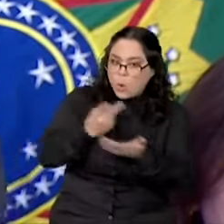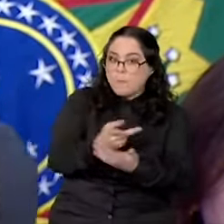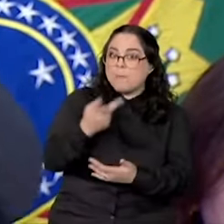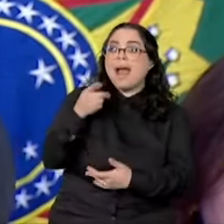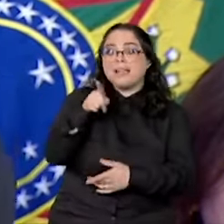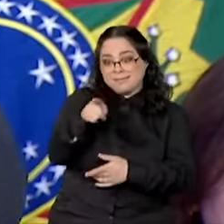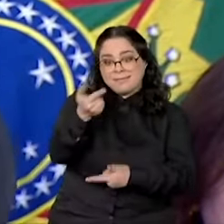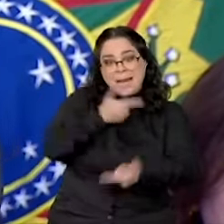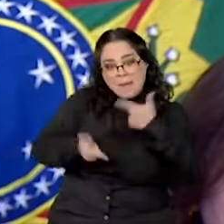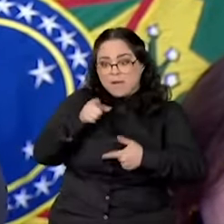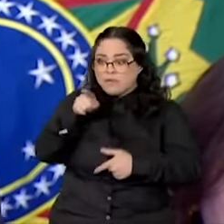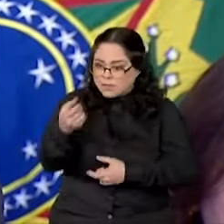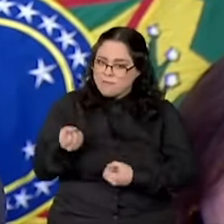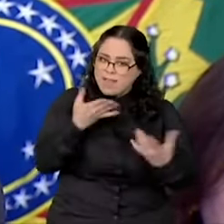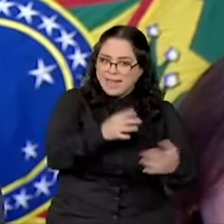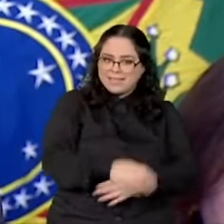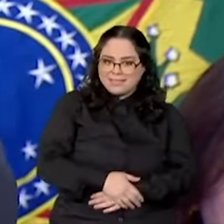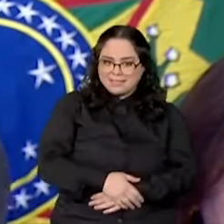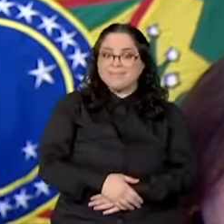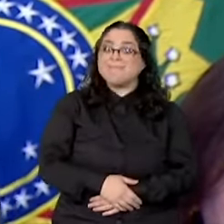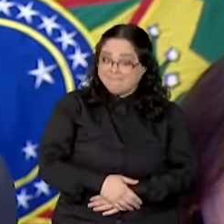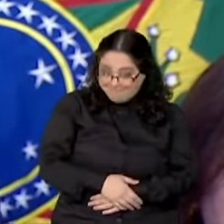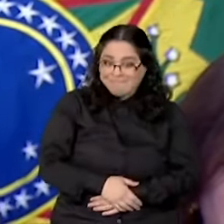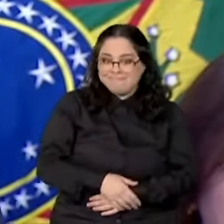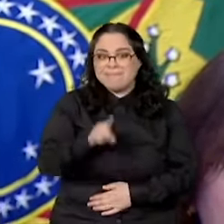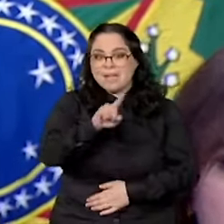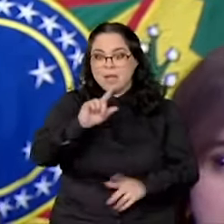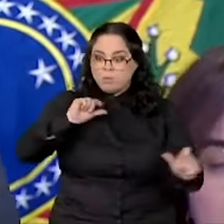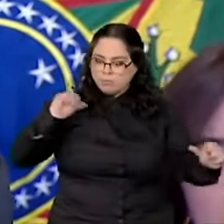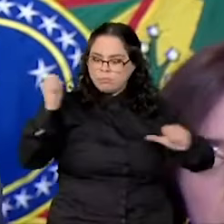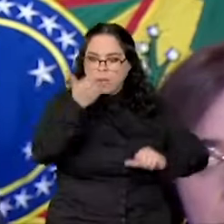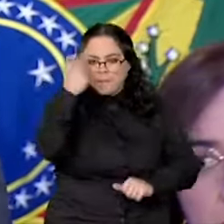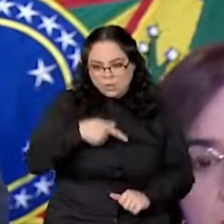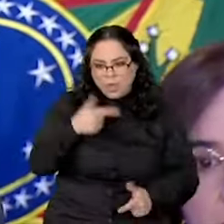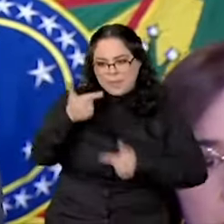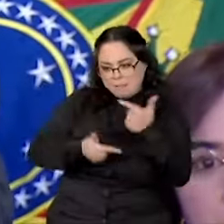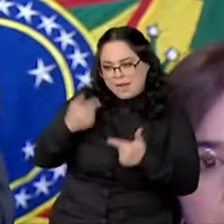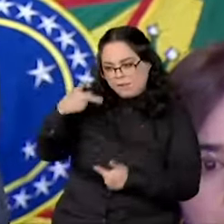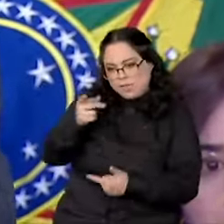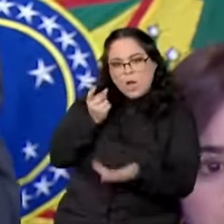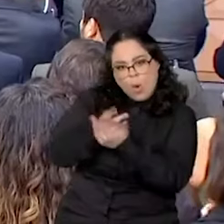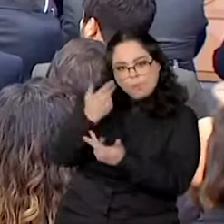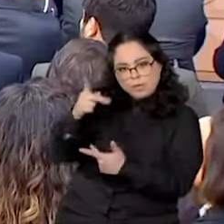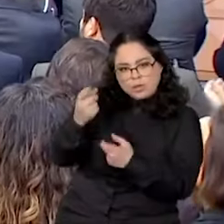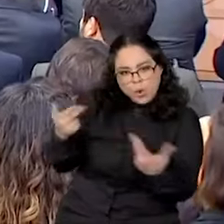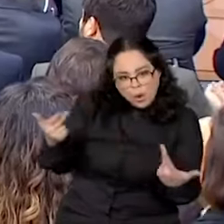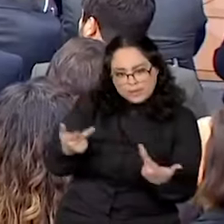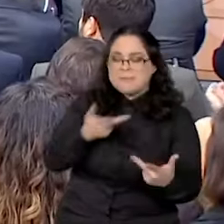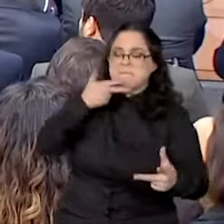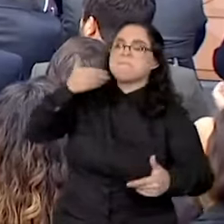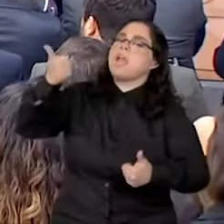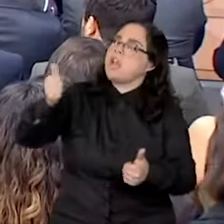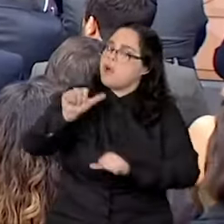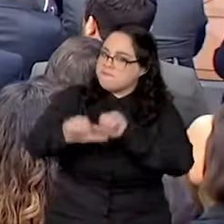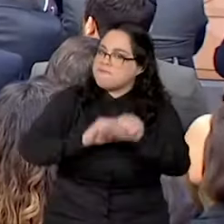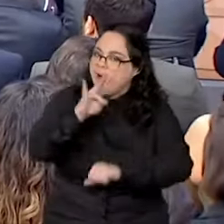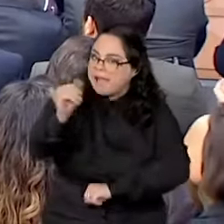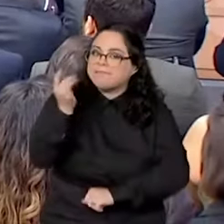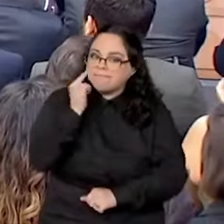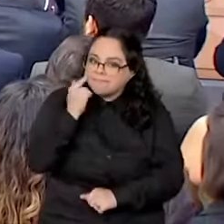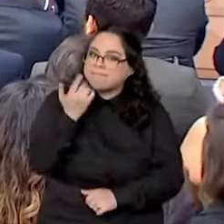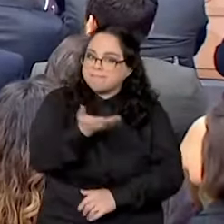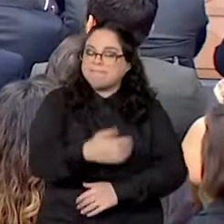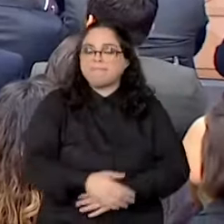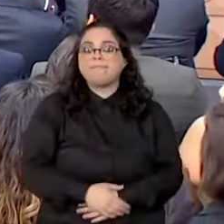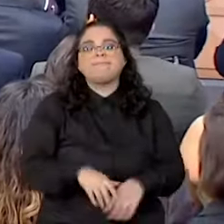do serviço que vocês oferecem. Quando eles virarem consumidores, vocês vão perceber que as coisas vão melhorar.